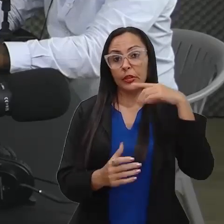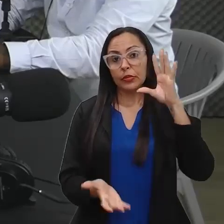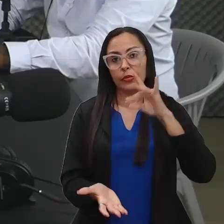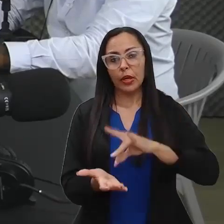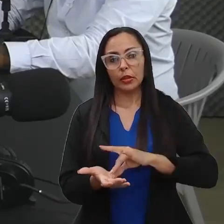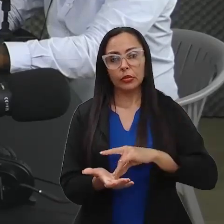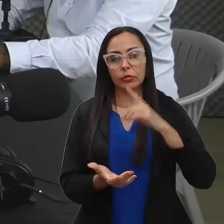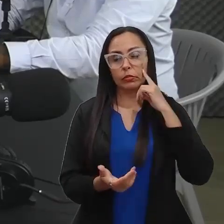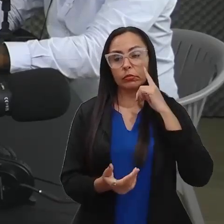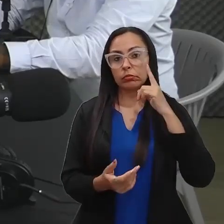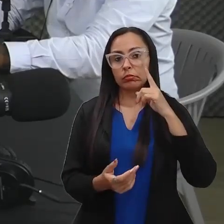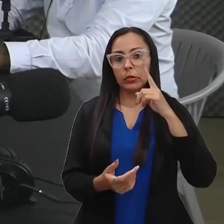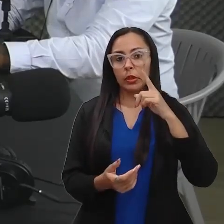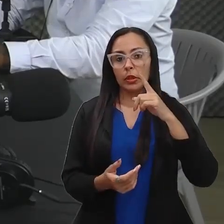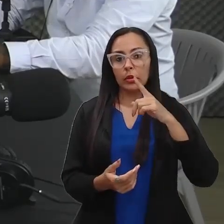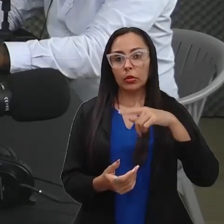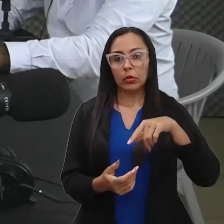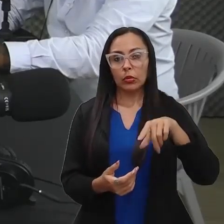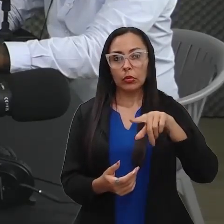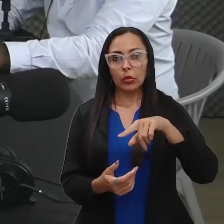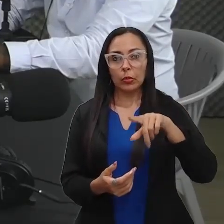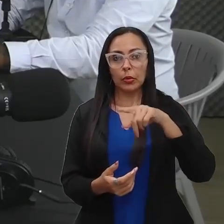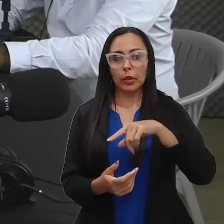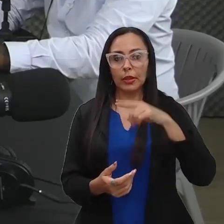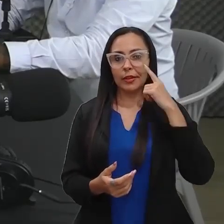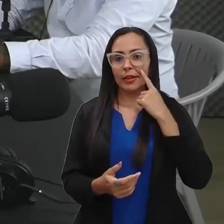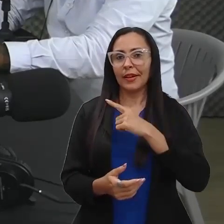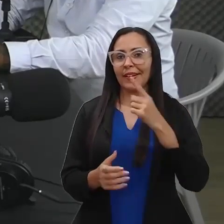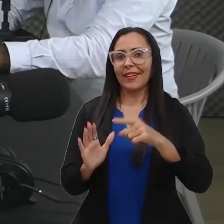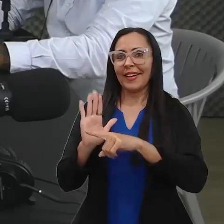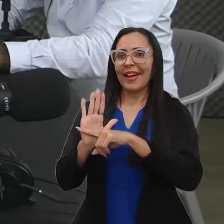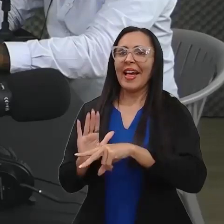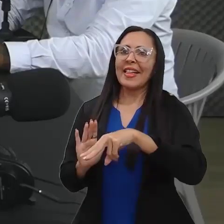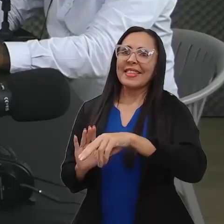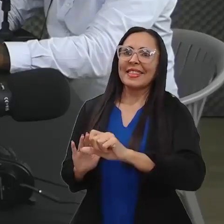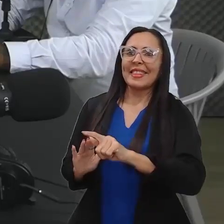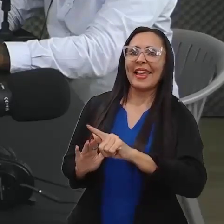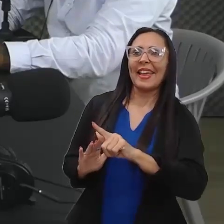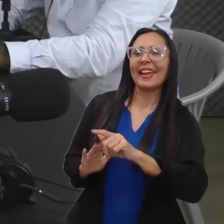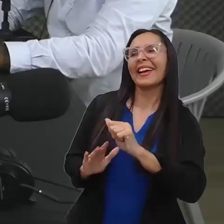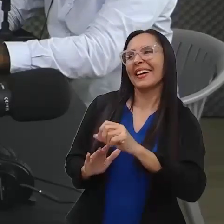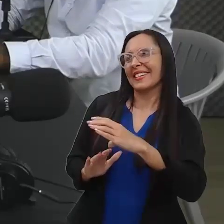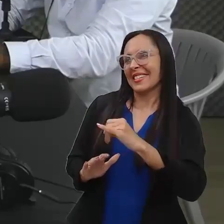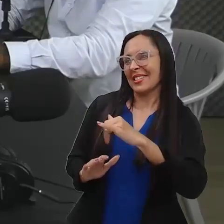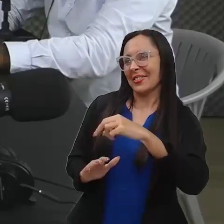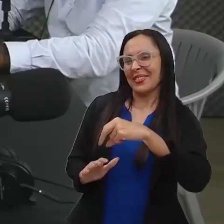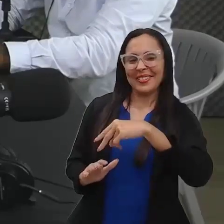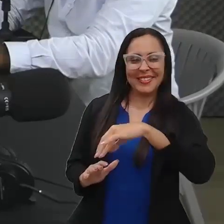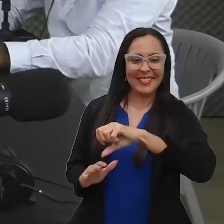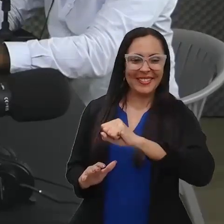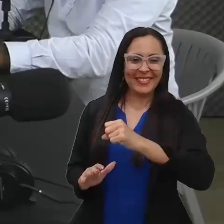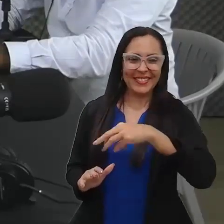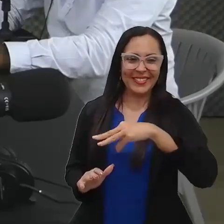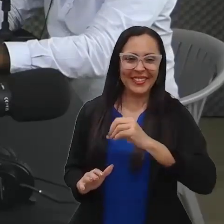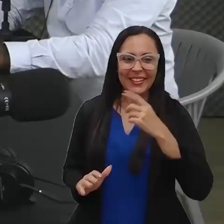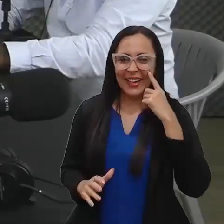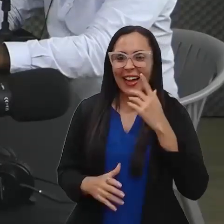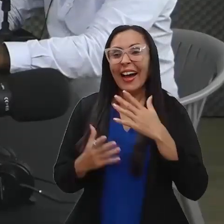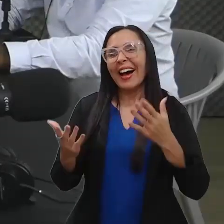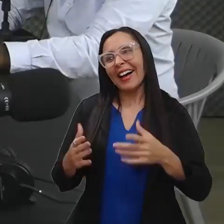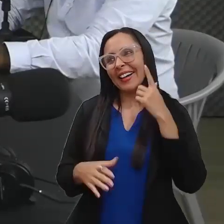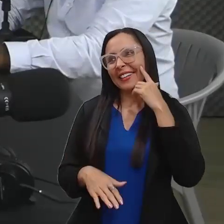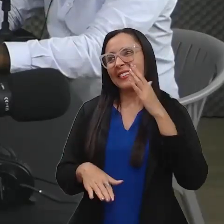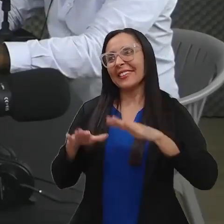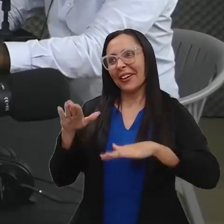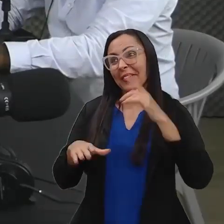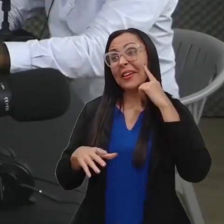você... O Eduardo falou do negacionismo. Você falou muita coisa, Eduardo. Né? Eu acho que Porque... talvez eu tenha sido até um